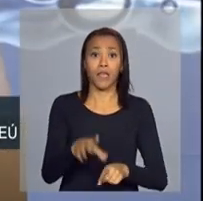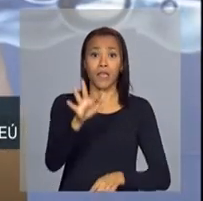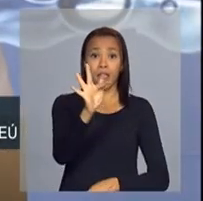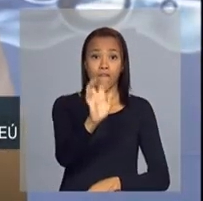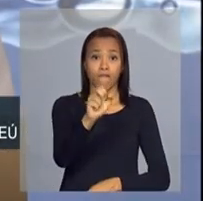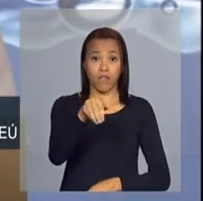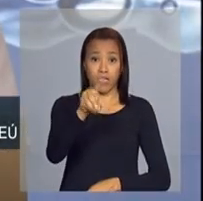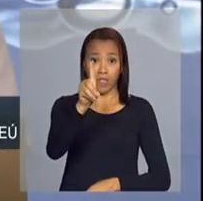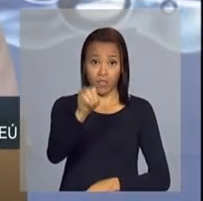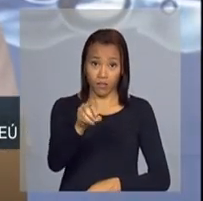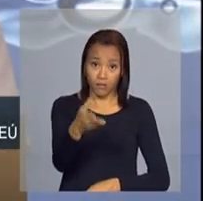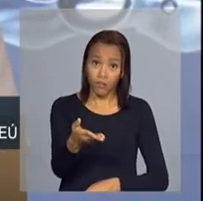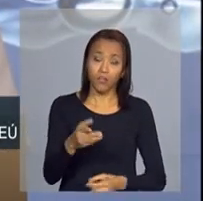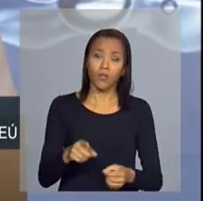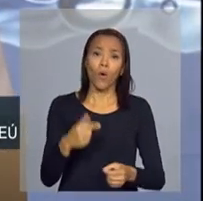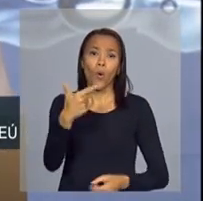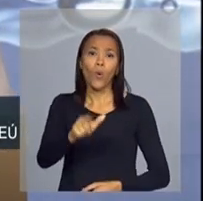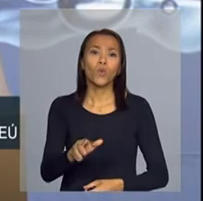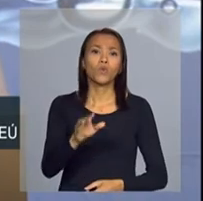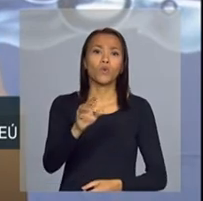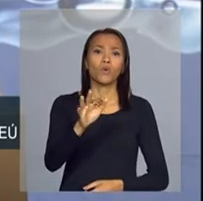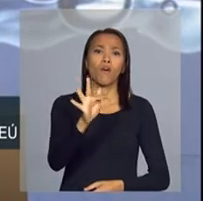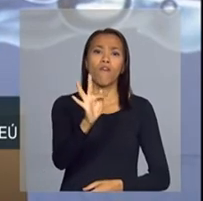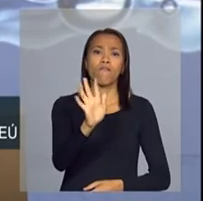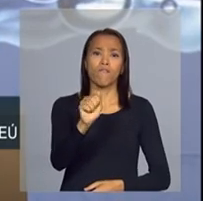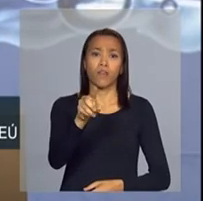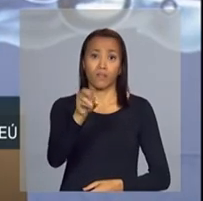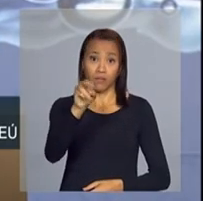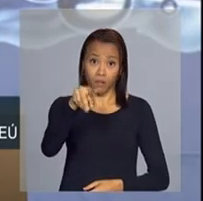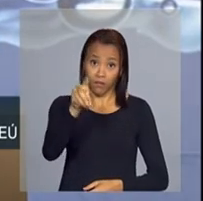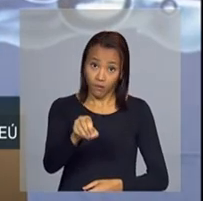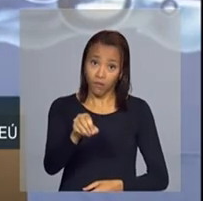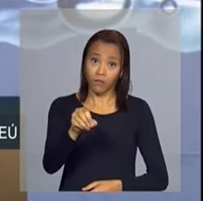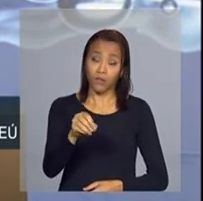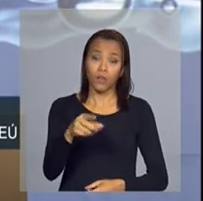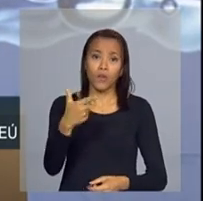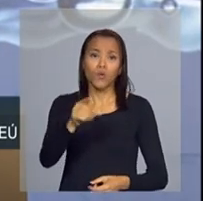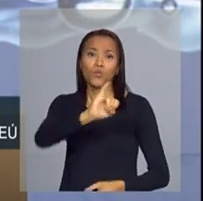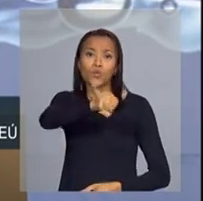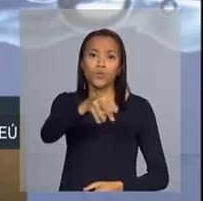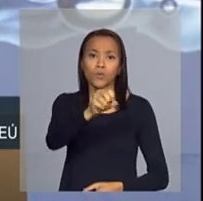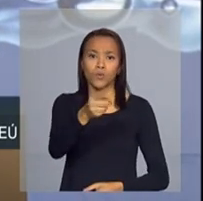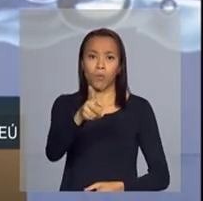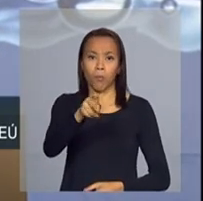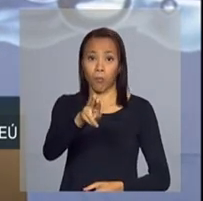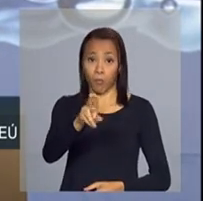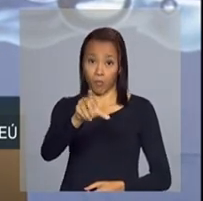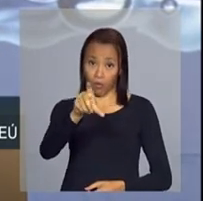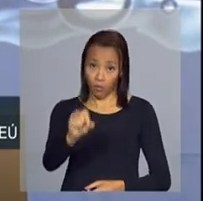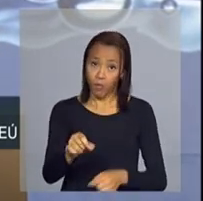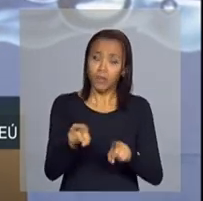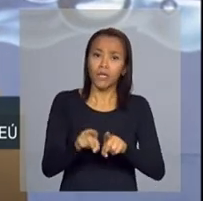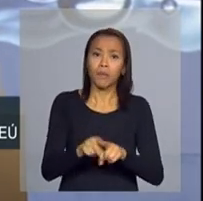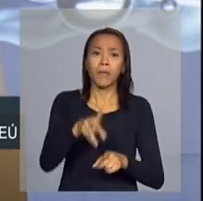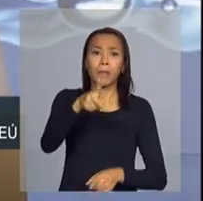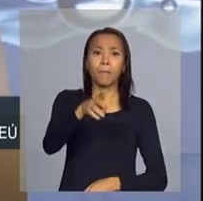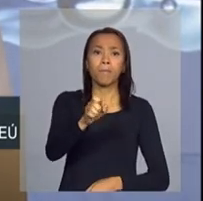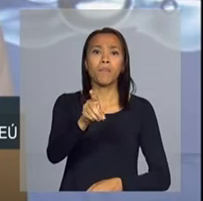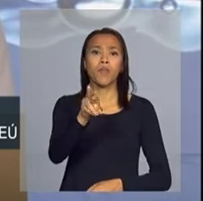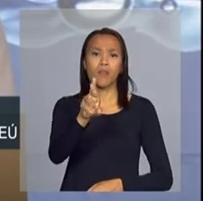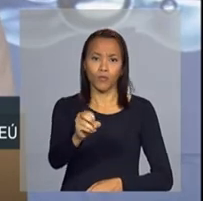Coelho, filho, Fernando Ferro, Gonzaga Patriota, João Paulo Lima Silva e Pedro